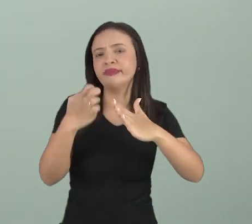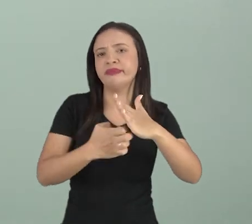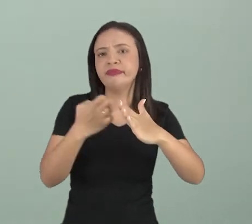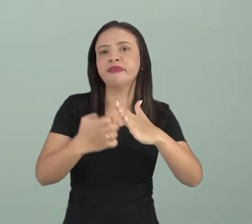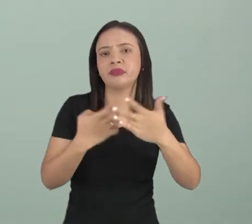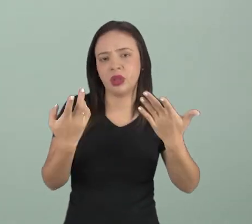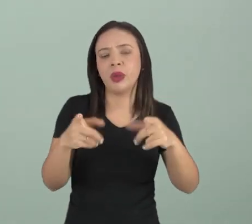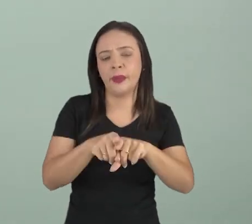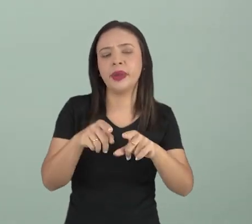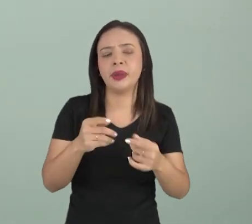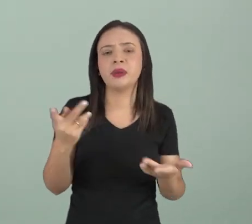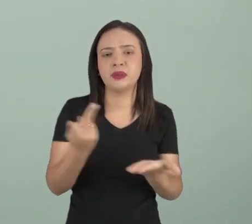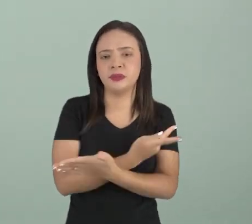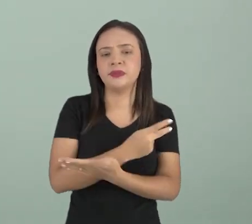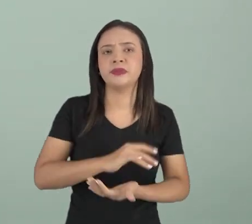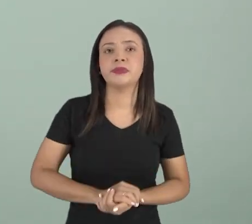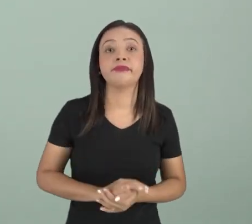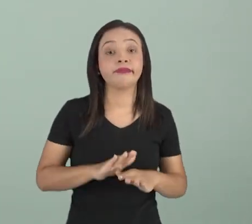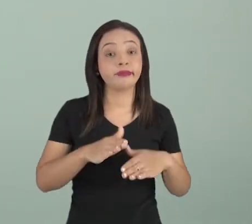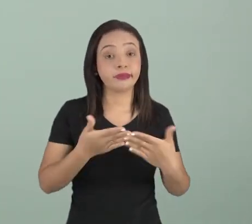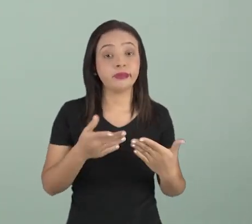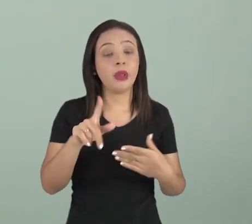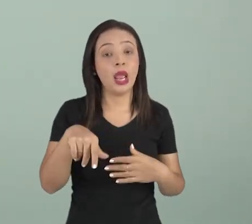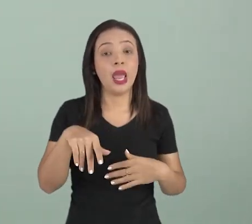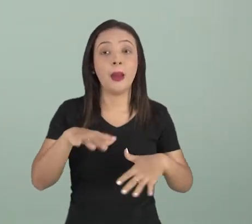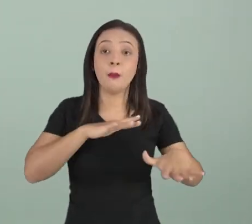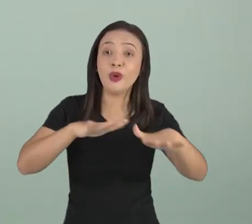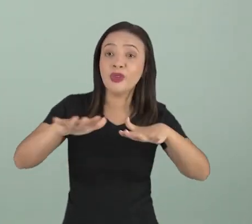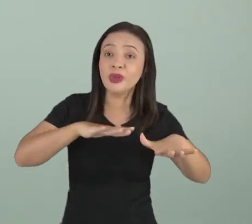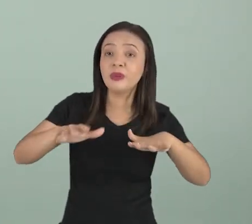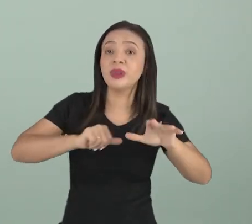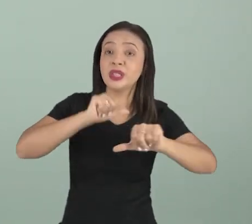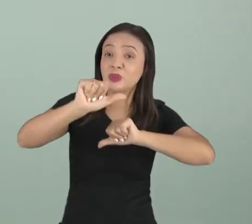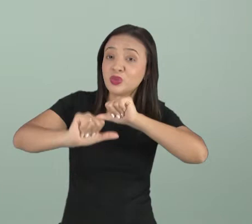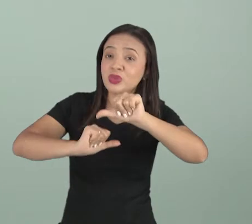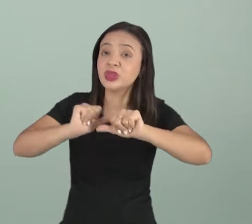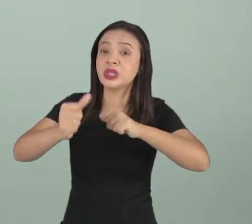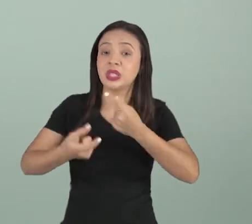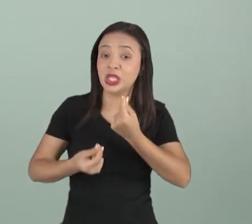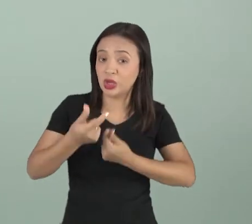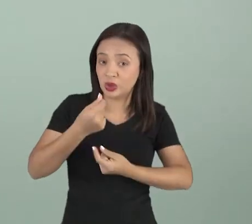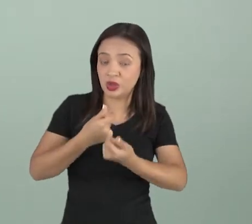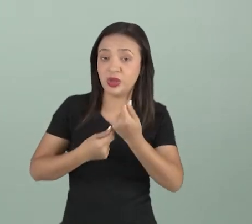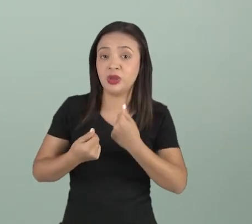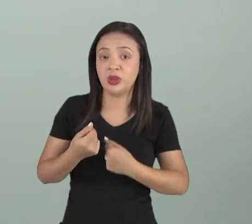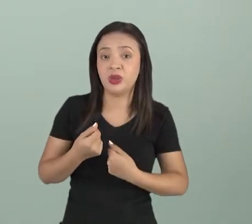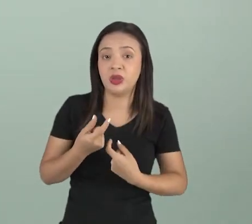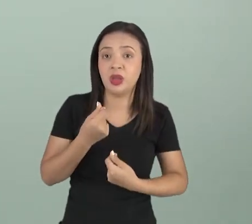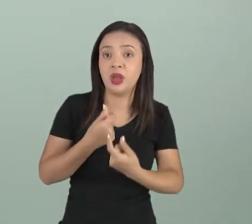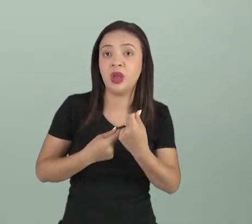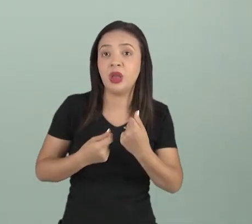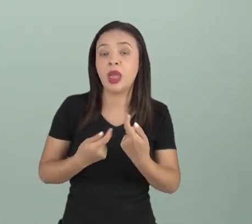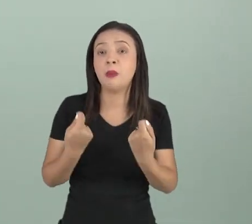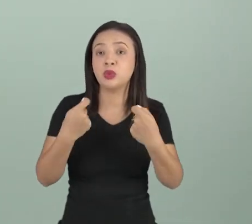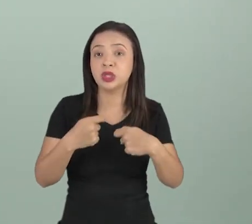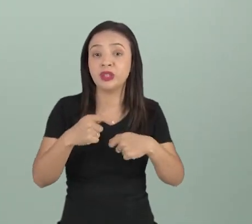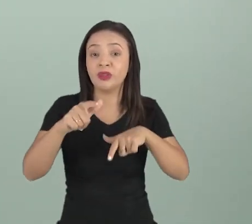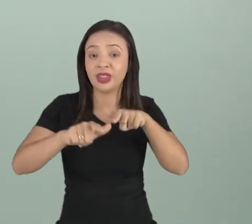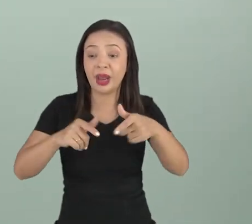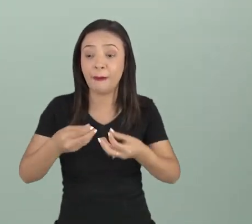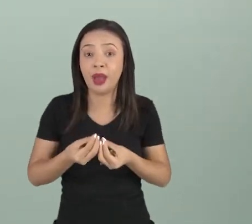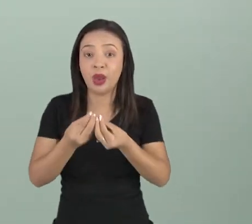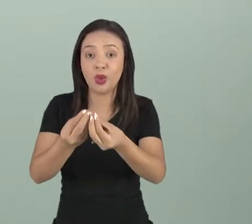isso. Então esse é uma dinâmica econômica que ela tanto pode absorver pelo comércio formal como